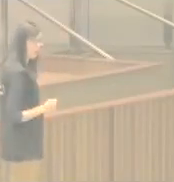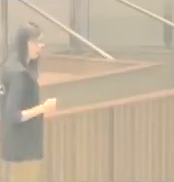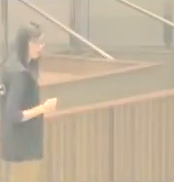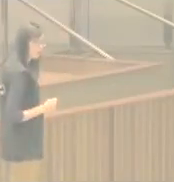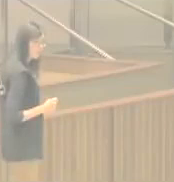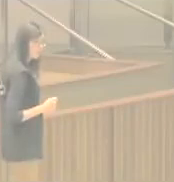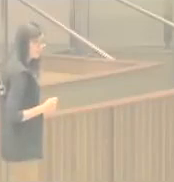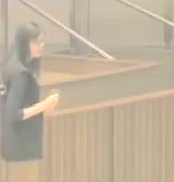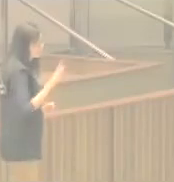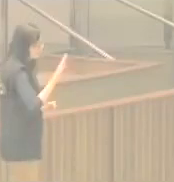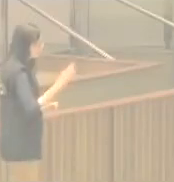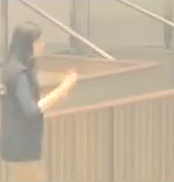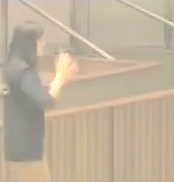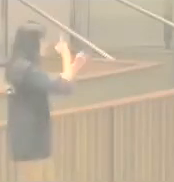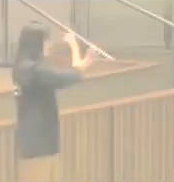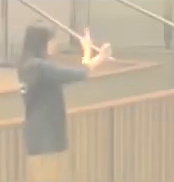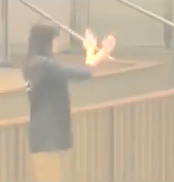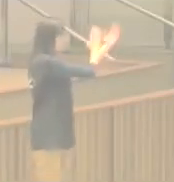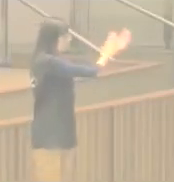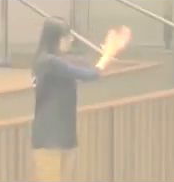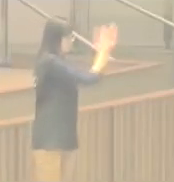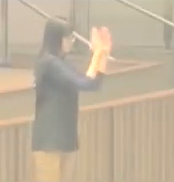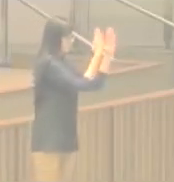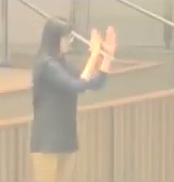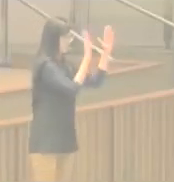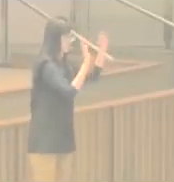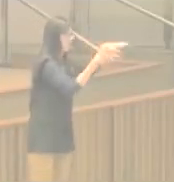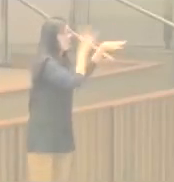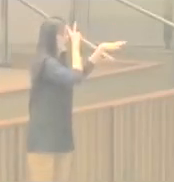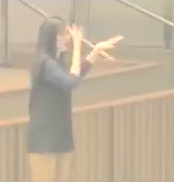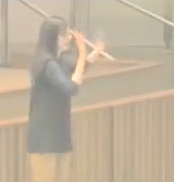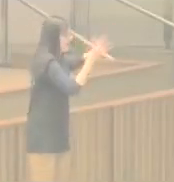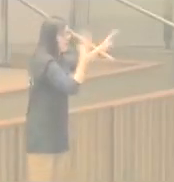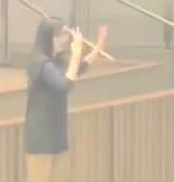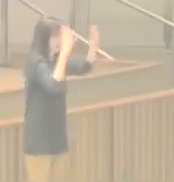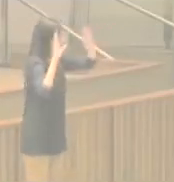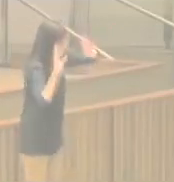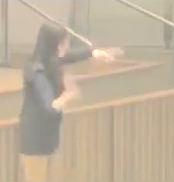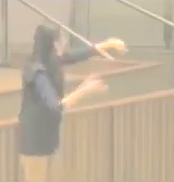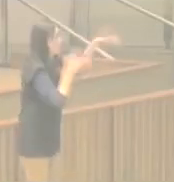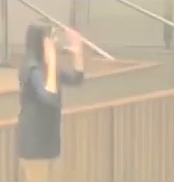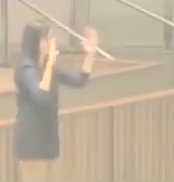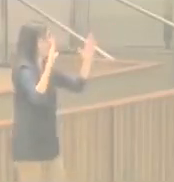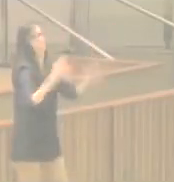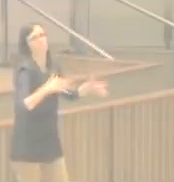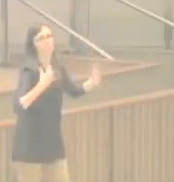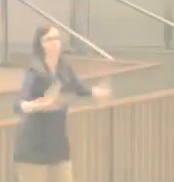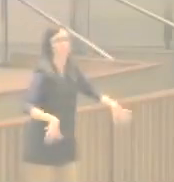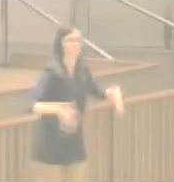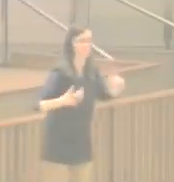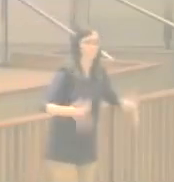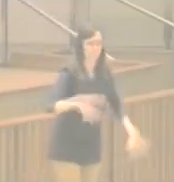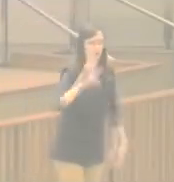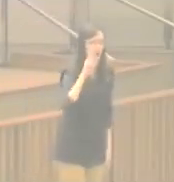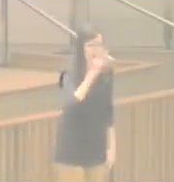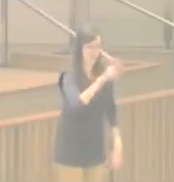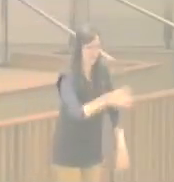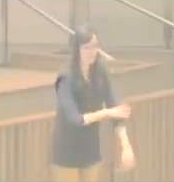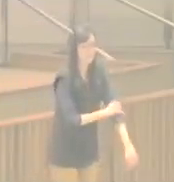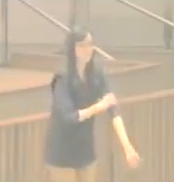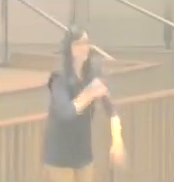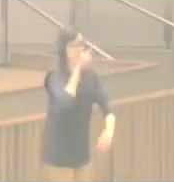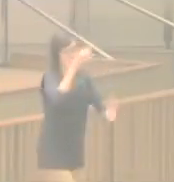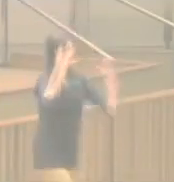gente vai para a quarta cena. A quarta cena é incrível. É algo